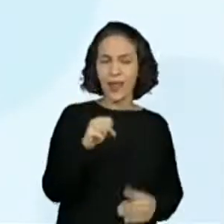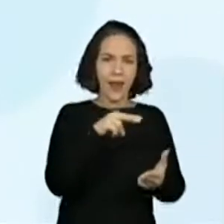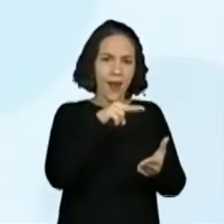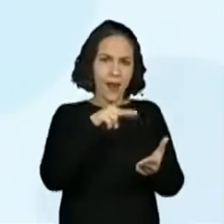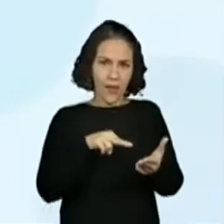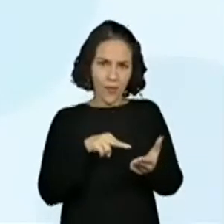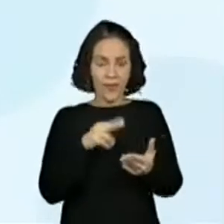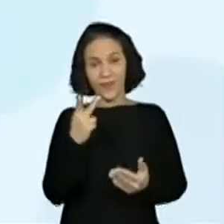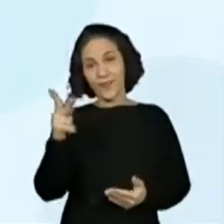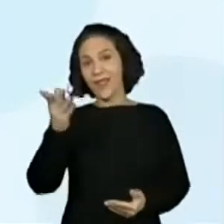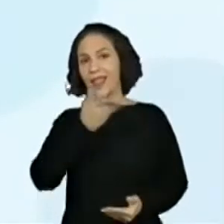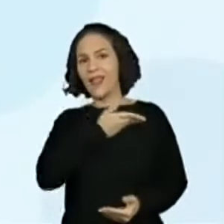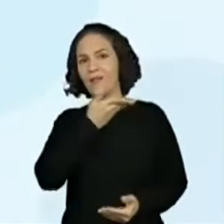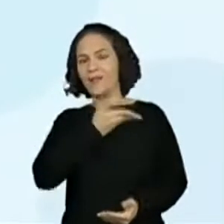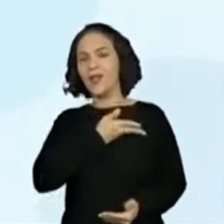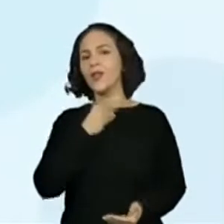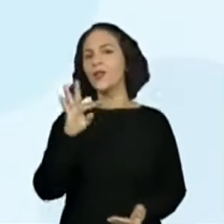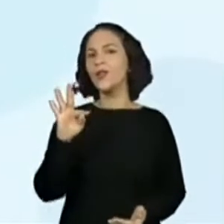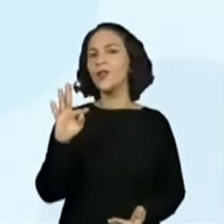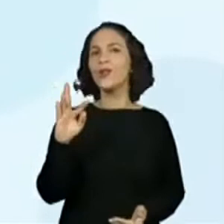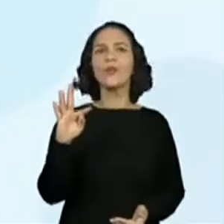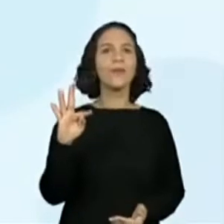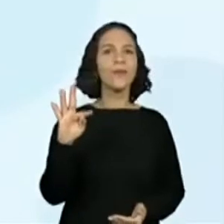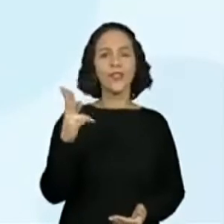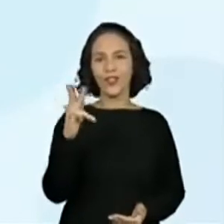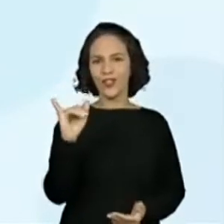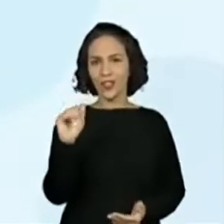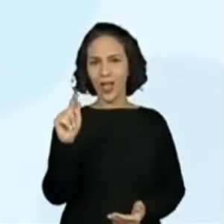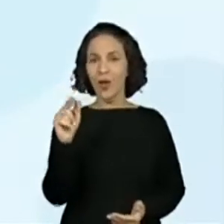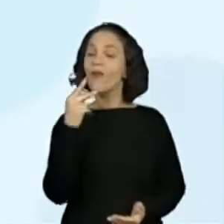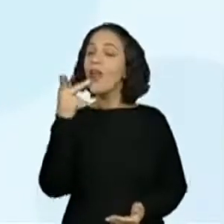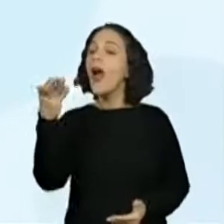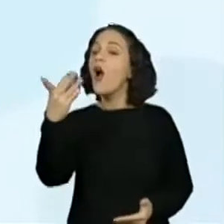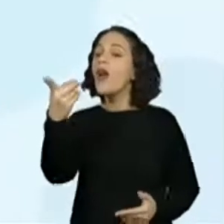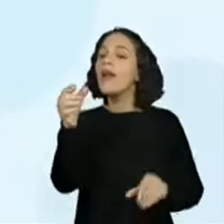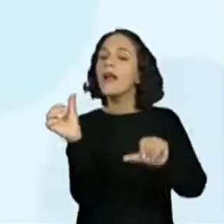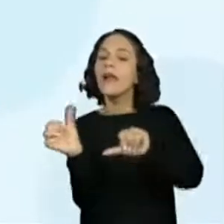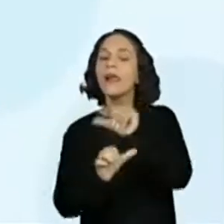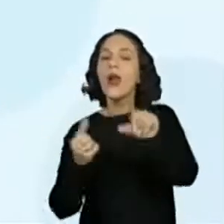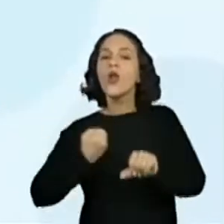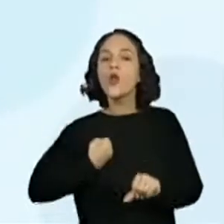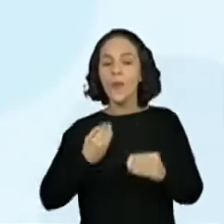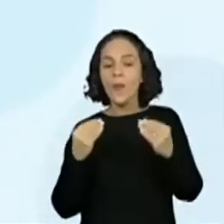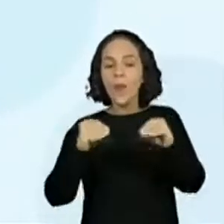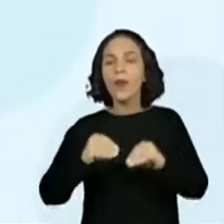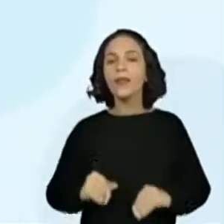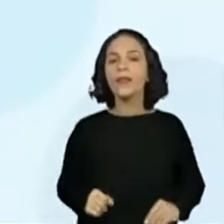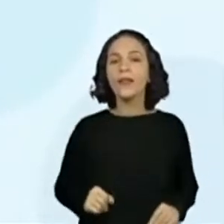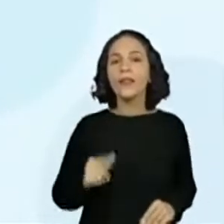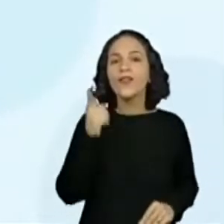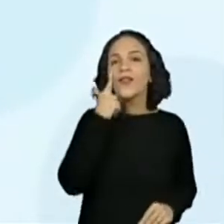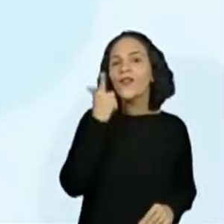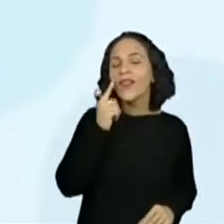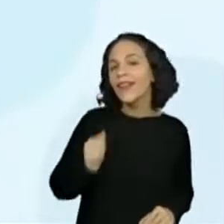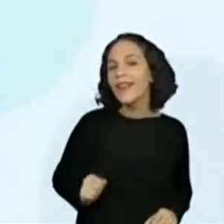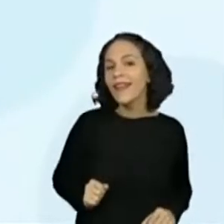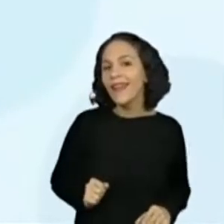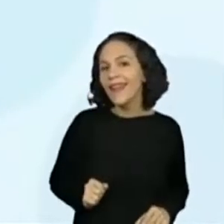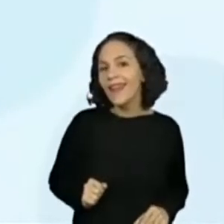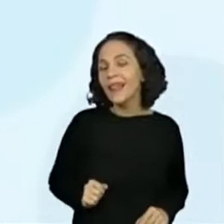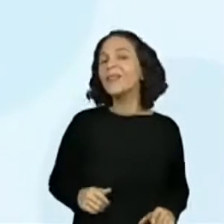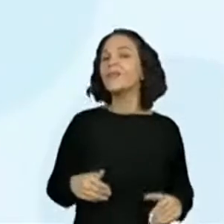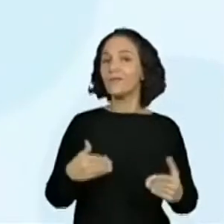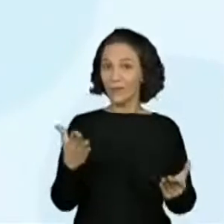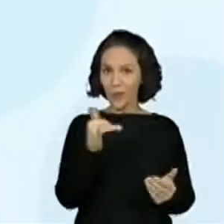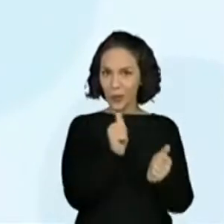Tiago e pediu que ele os escrevesse em algarismos. Com os números. Com os números. Então, agora